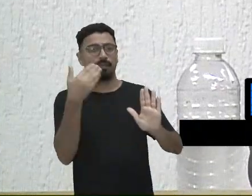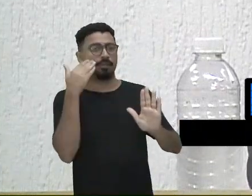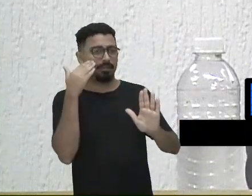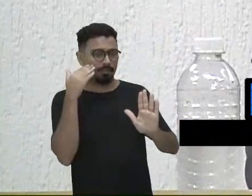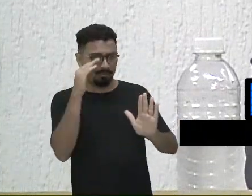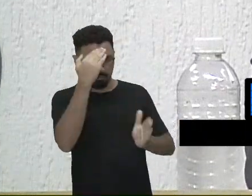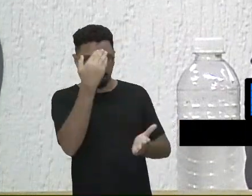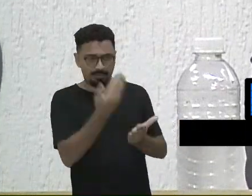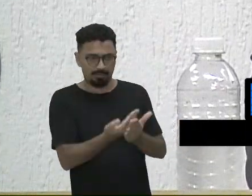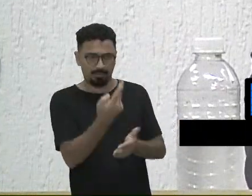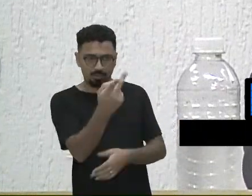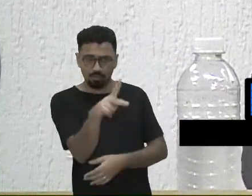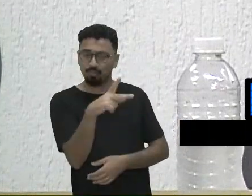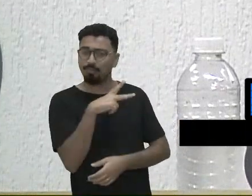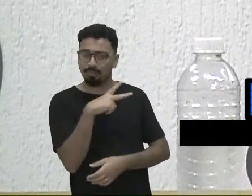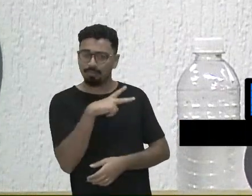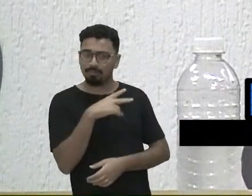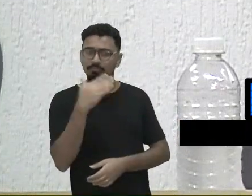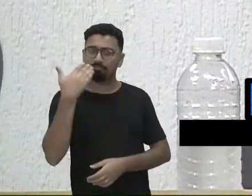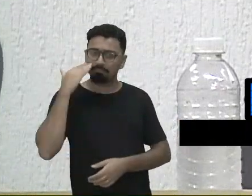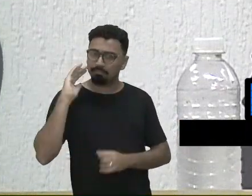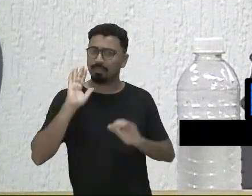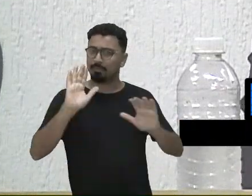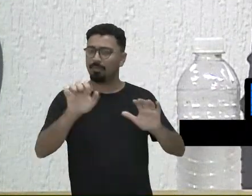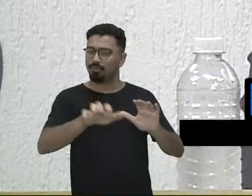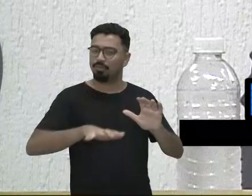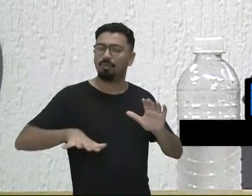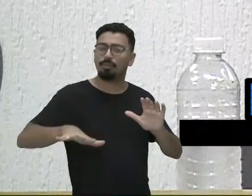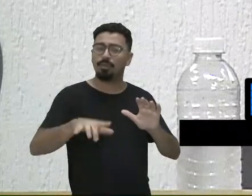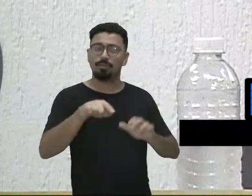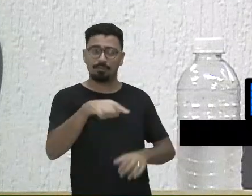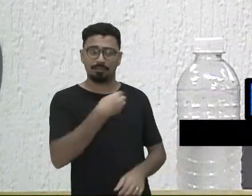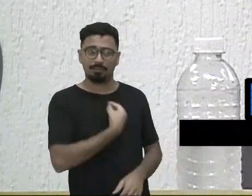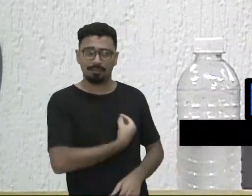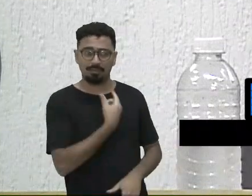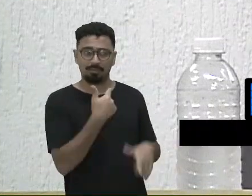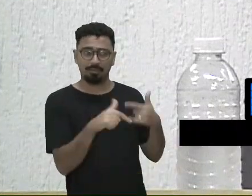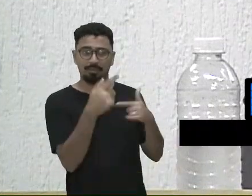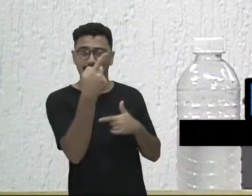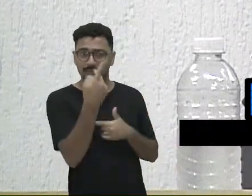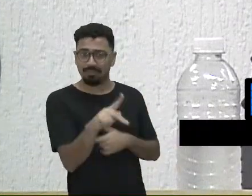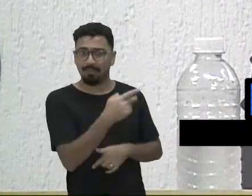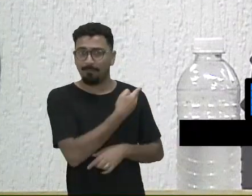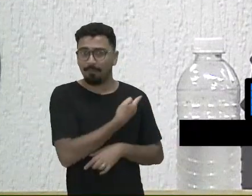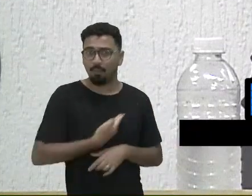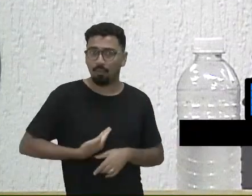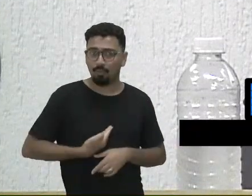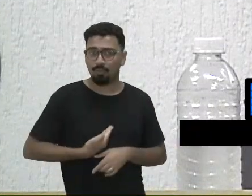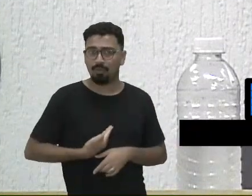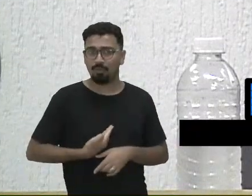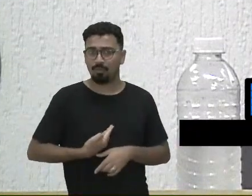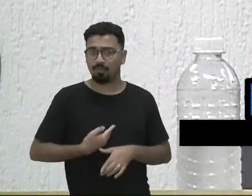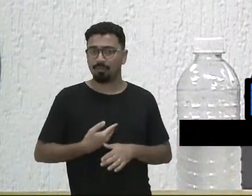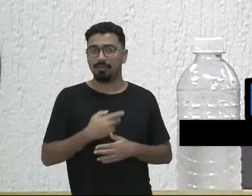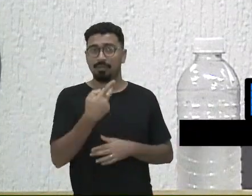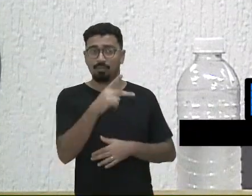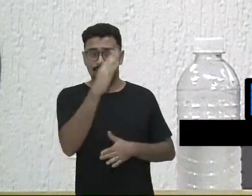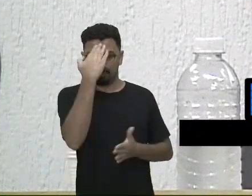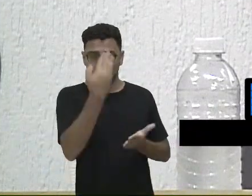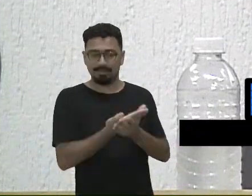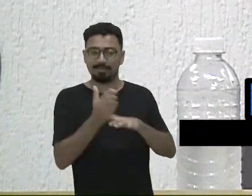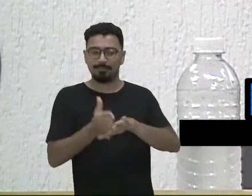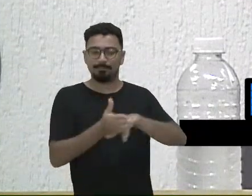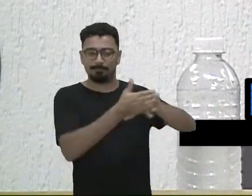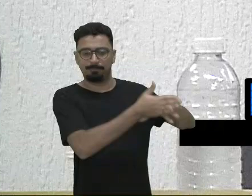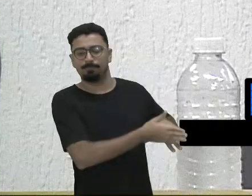crenças individuais, mas no local em que você ocupa, exercendo sua profissão, afaste-as e foque na profissão que